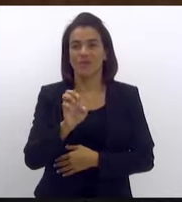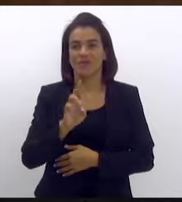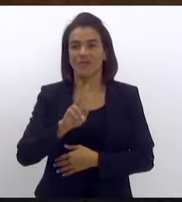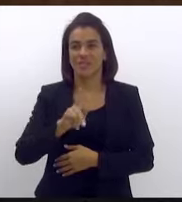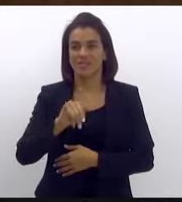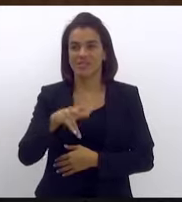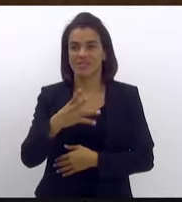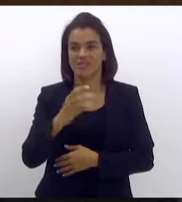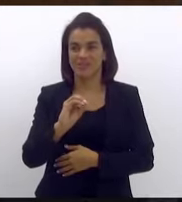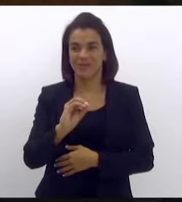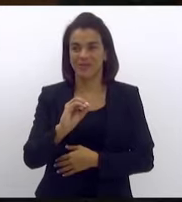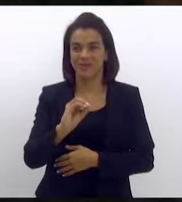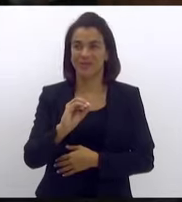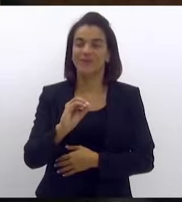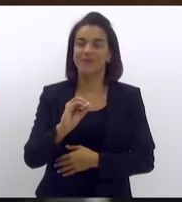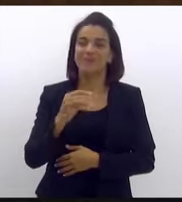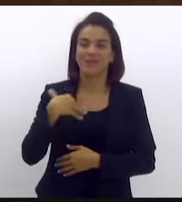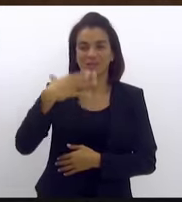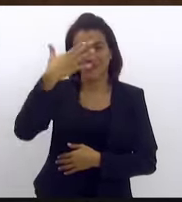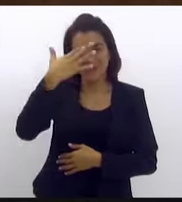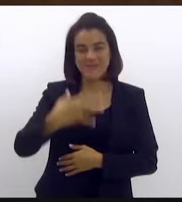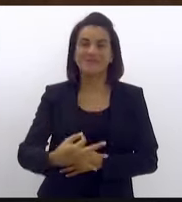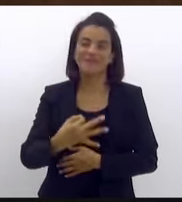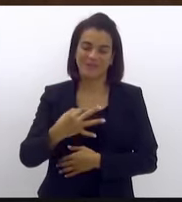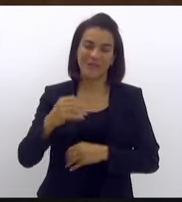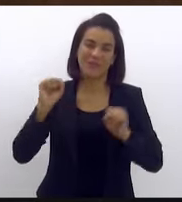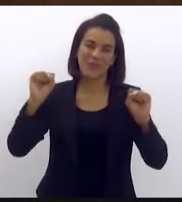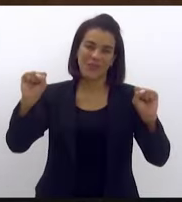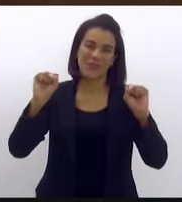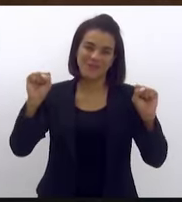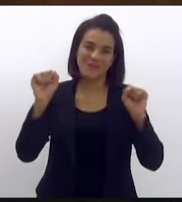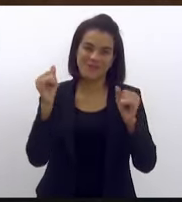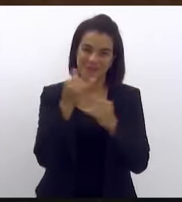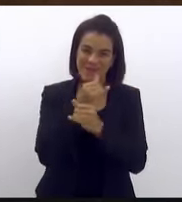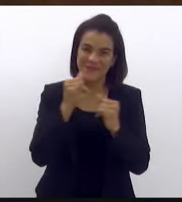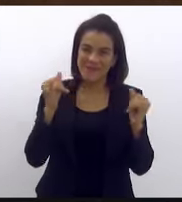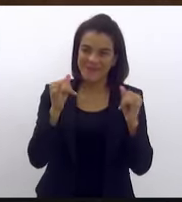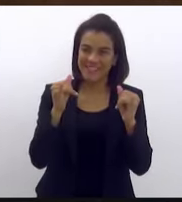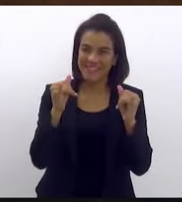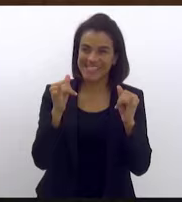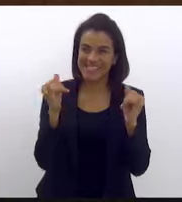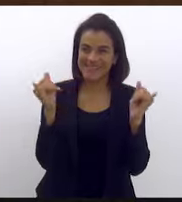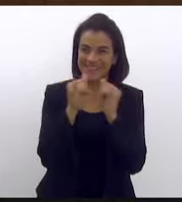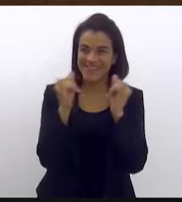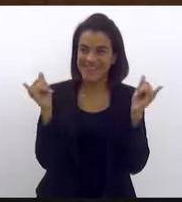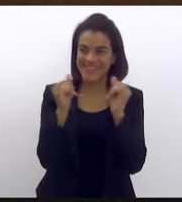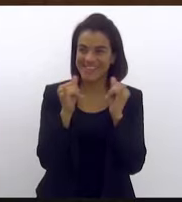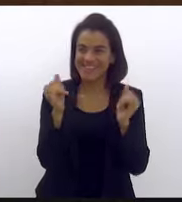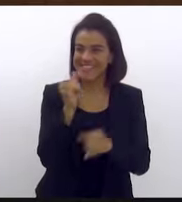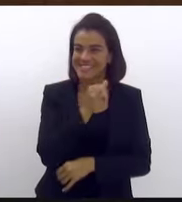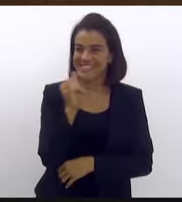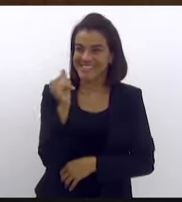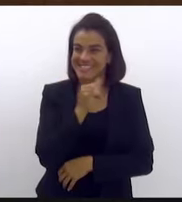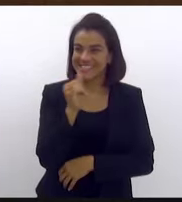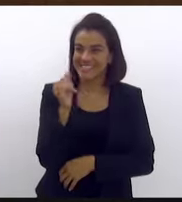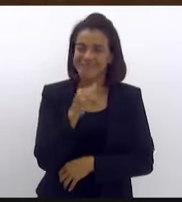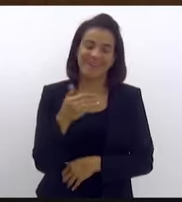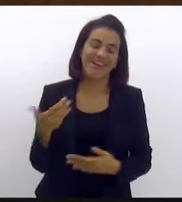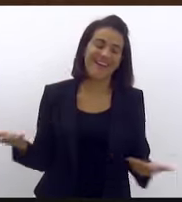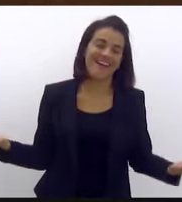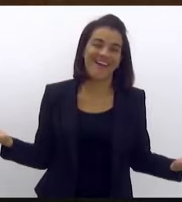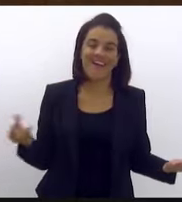aqui. Vossa Excelência, tenho certeza que torceu pro nosso Fluminense, torceu? Ou só queimou? Não tinha como não torcer. Ou só queimou? Não tinha